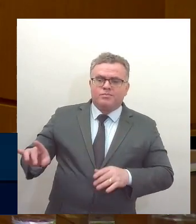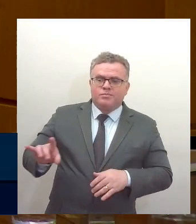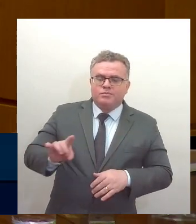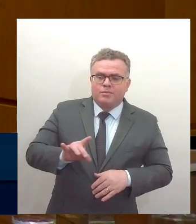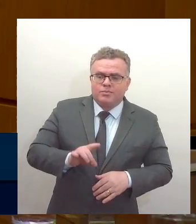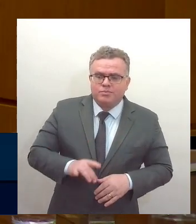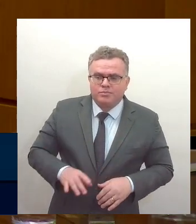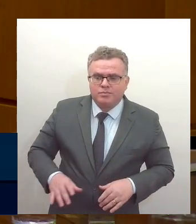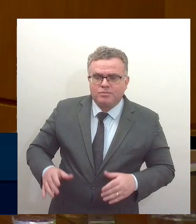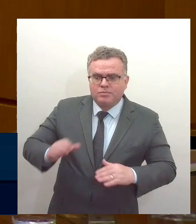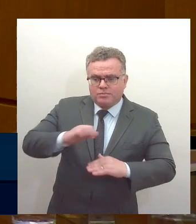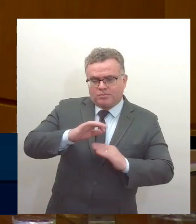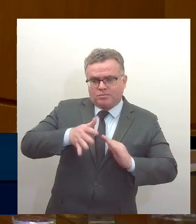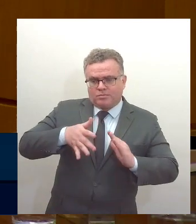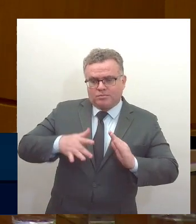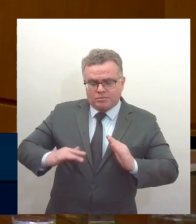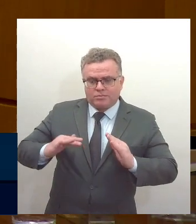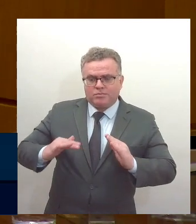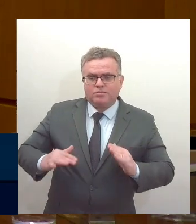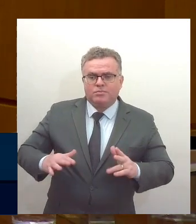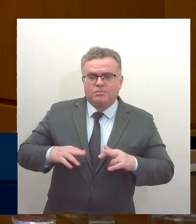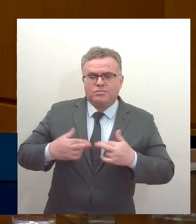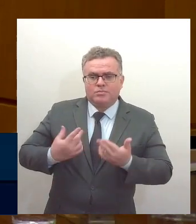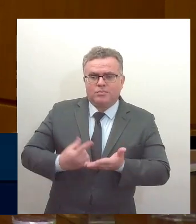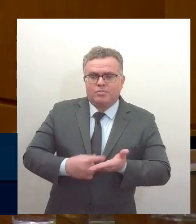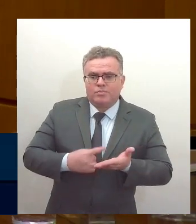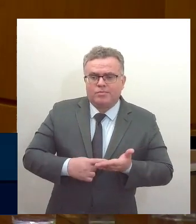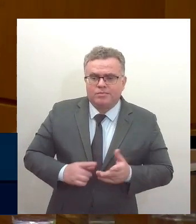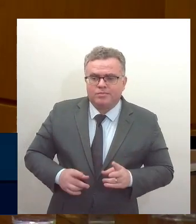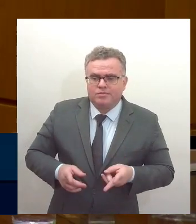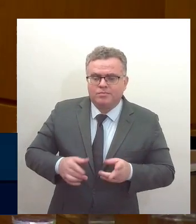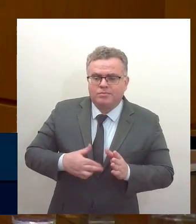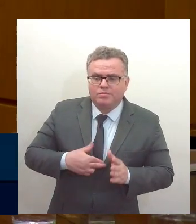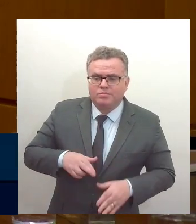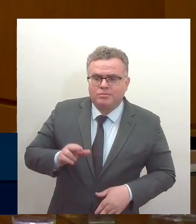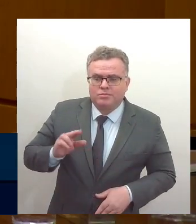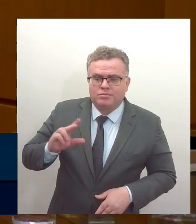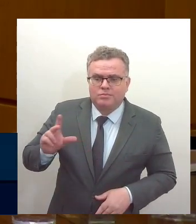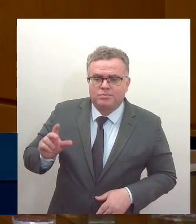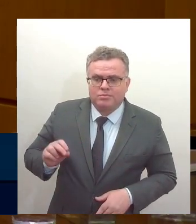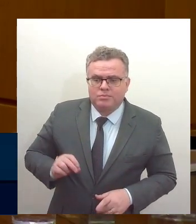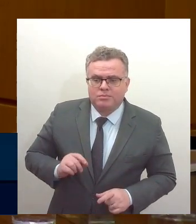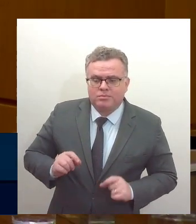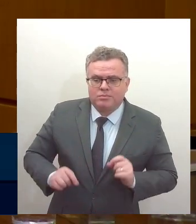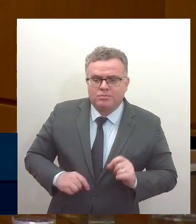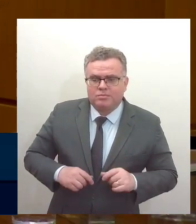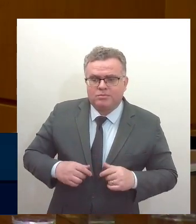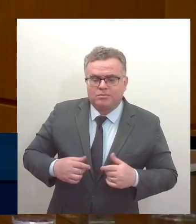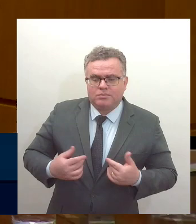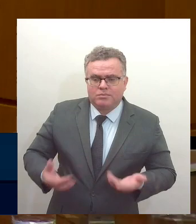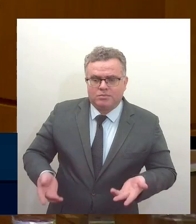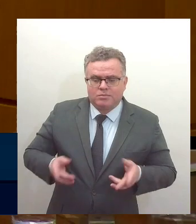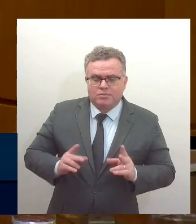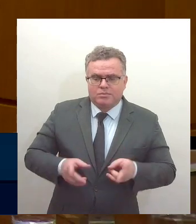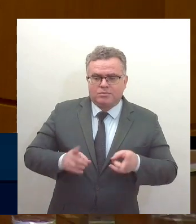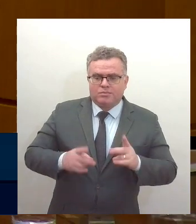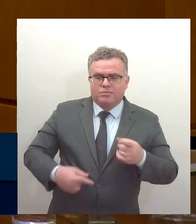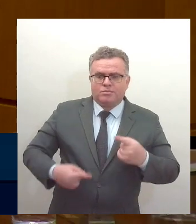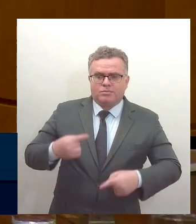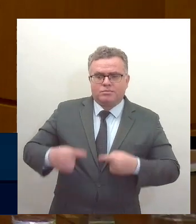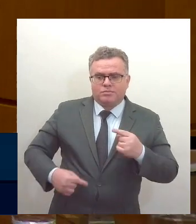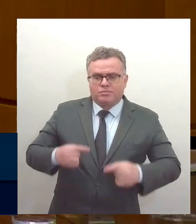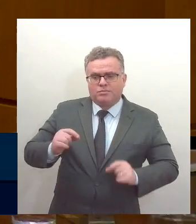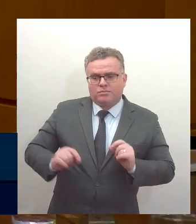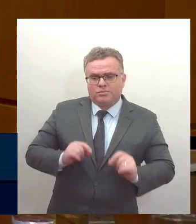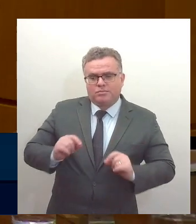movimentos, né, das religiões de matriz africanas, para a gente discutir especificamente as